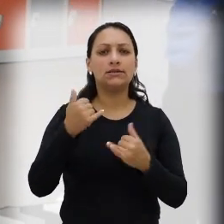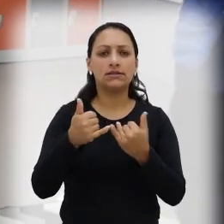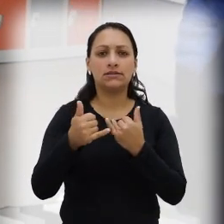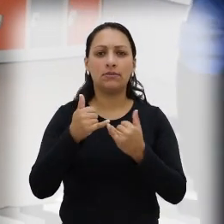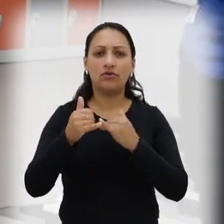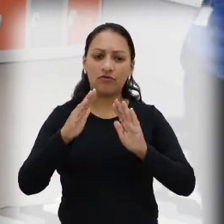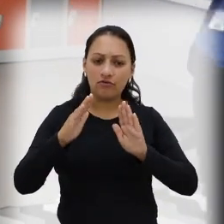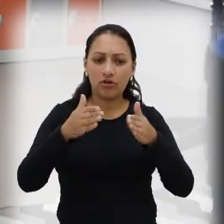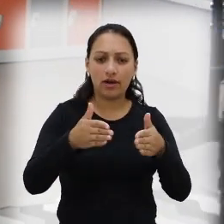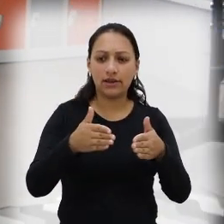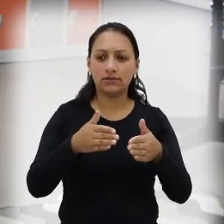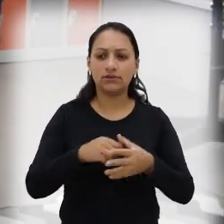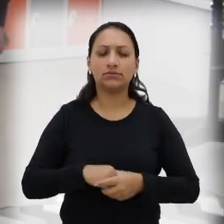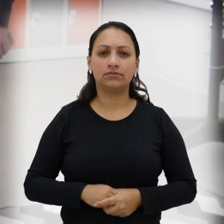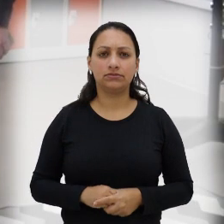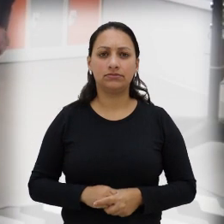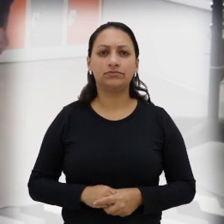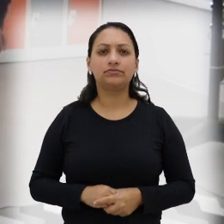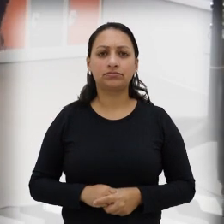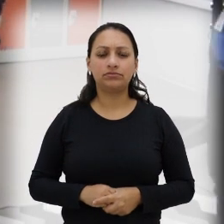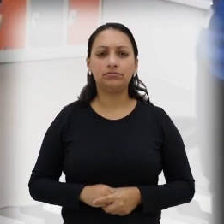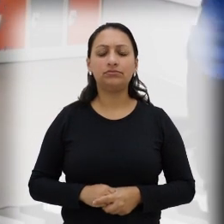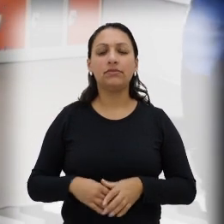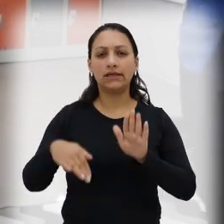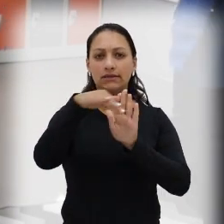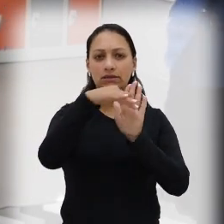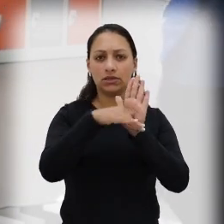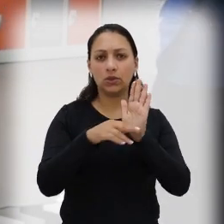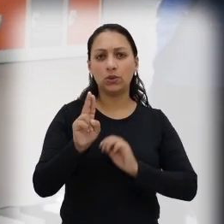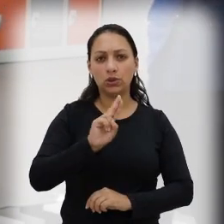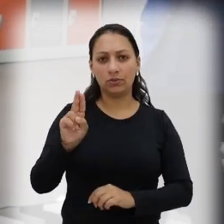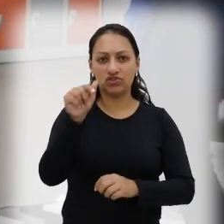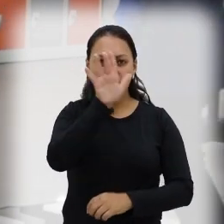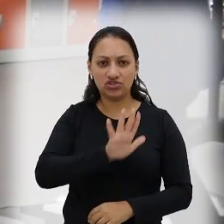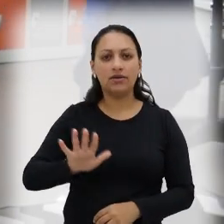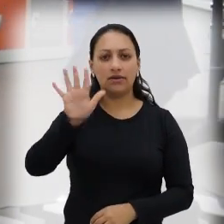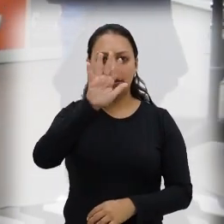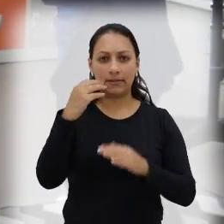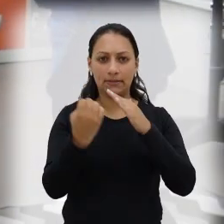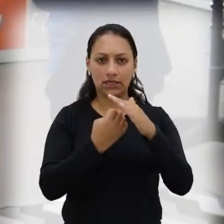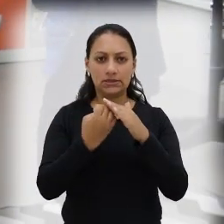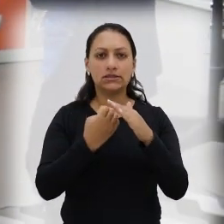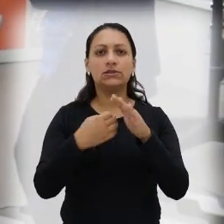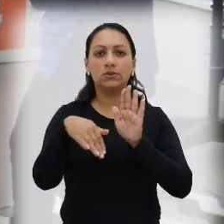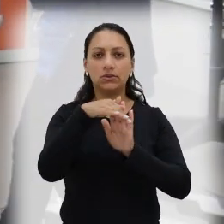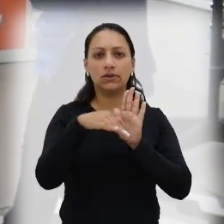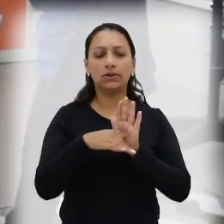uma artezinha. É porque saiu a lista geral de todas vocês, as empresas selecionadas no programa.